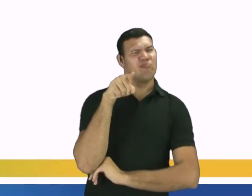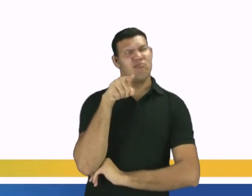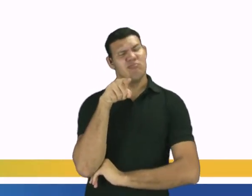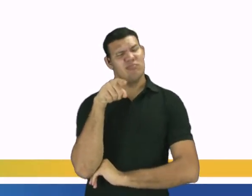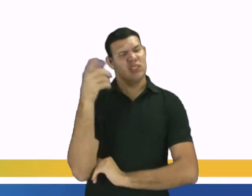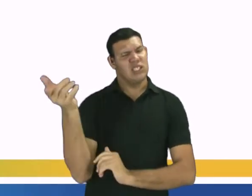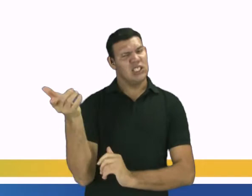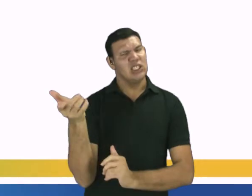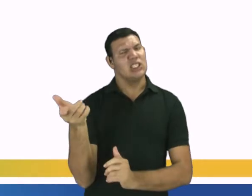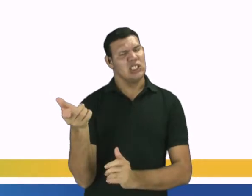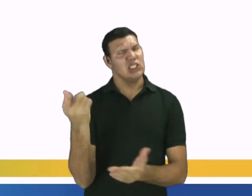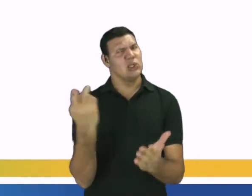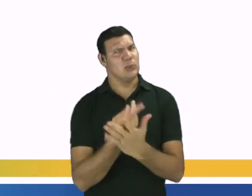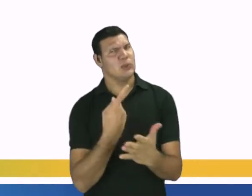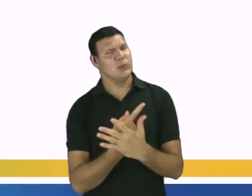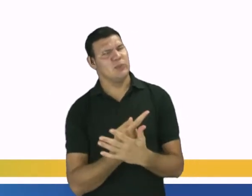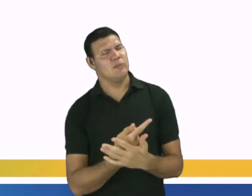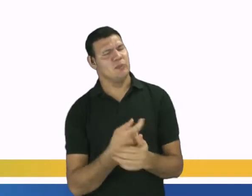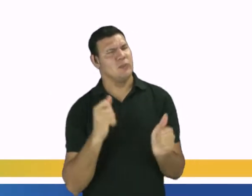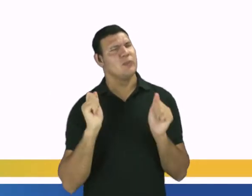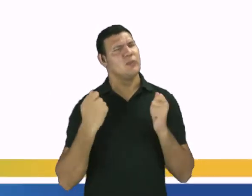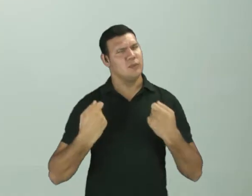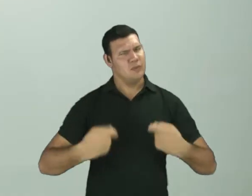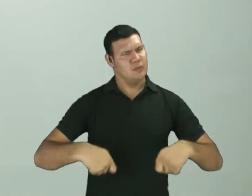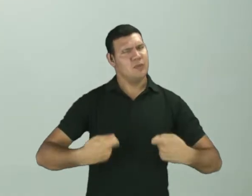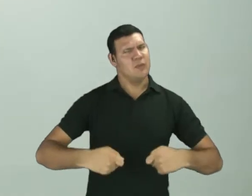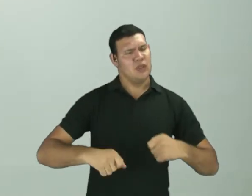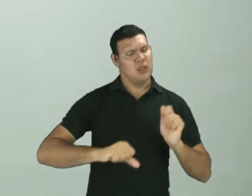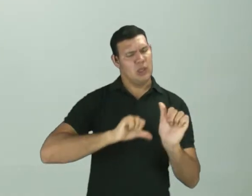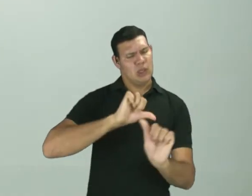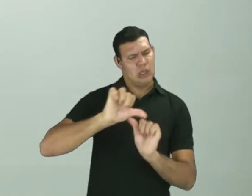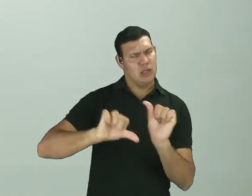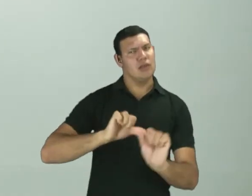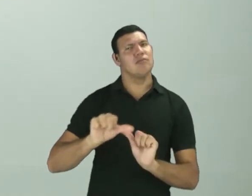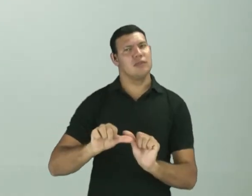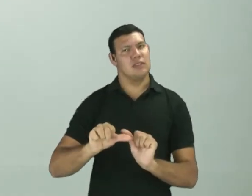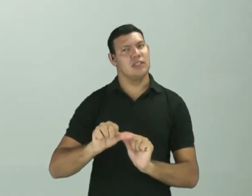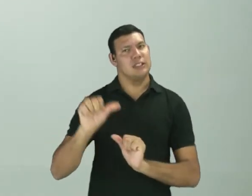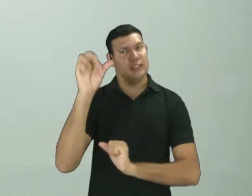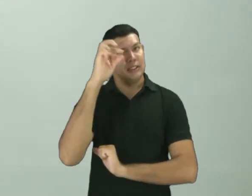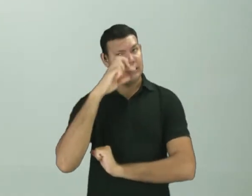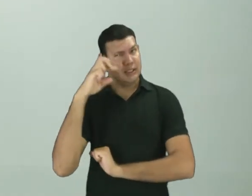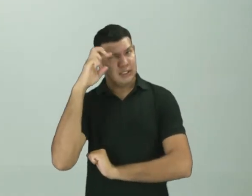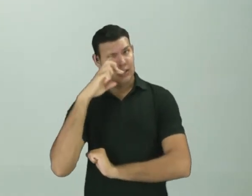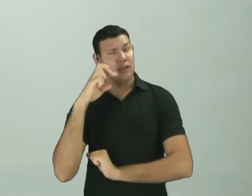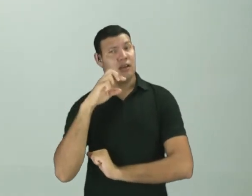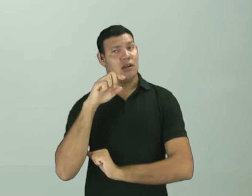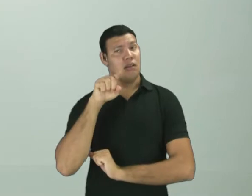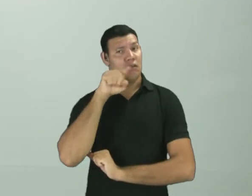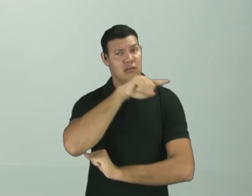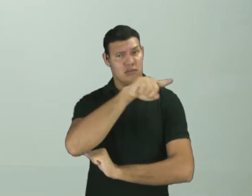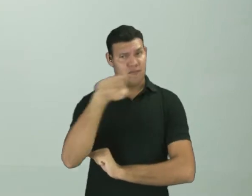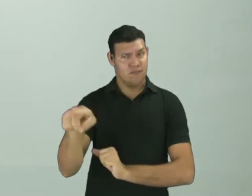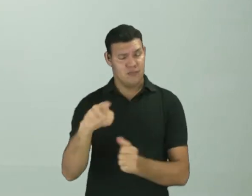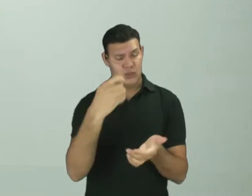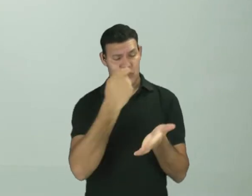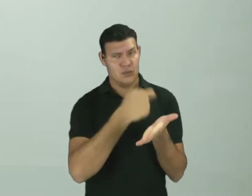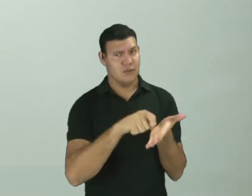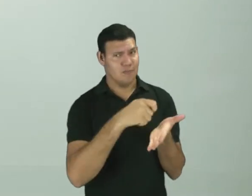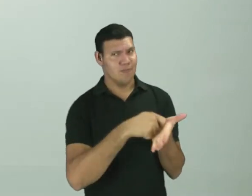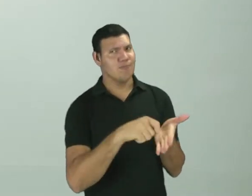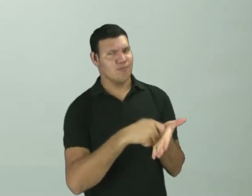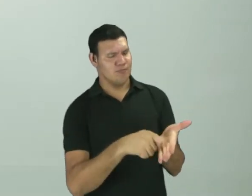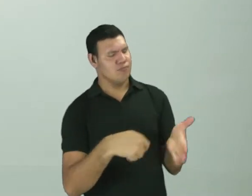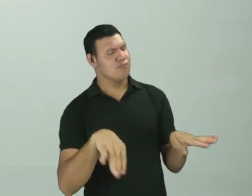Isso aqui tem que mudar. E você vai ver que, se você começar a observar isso, na sua escrita, você também vai começar a observar. É uma